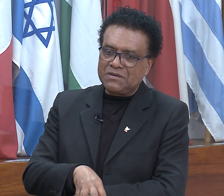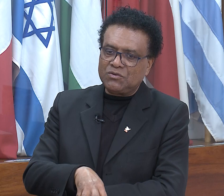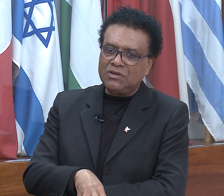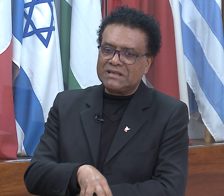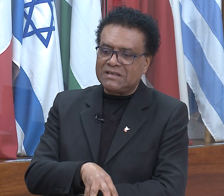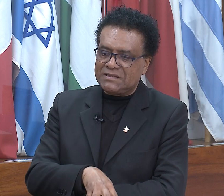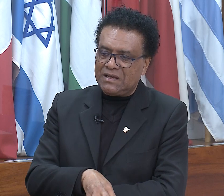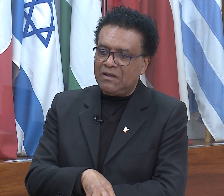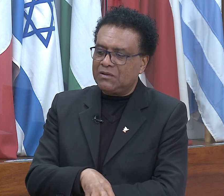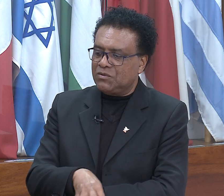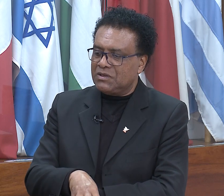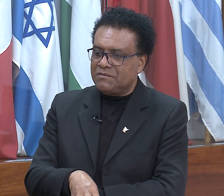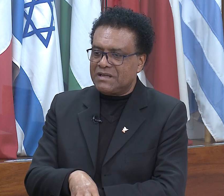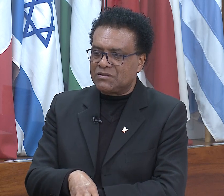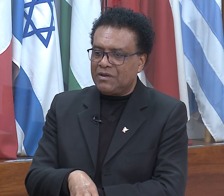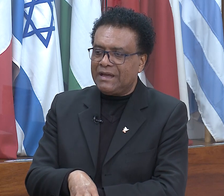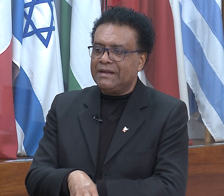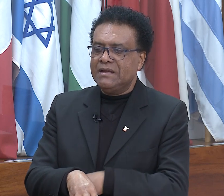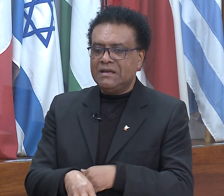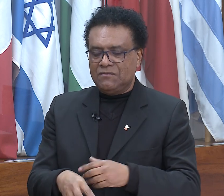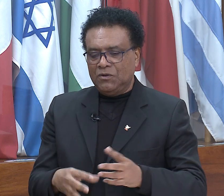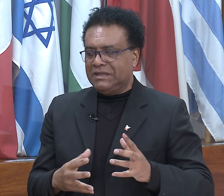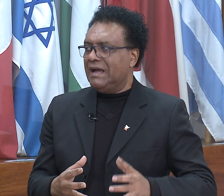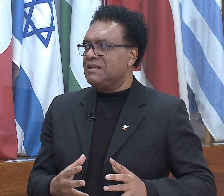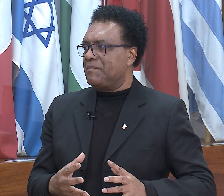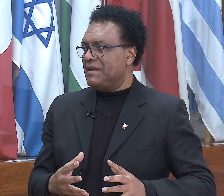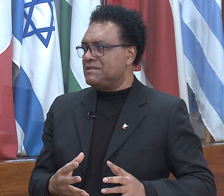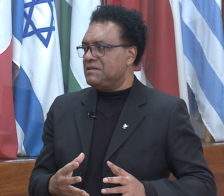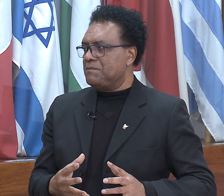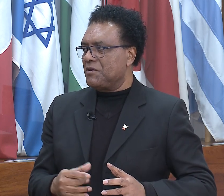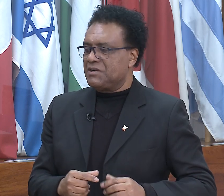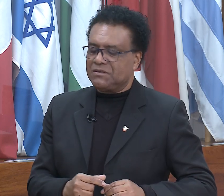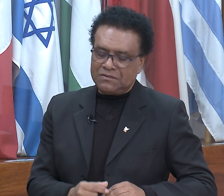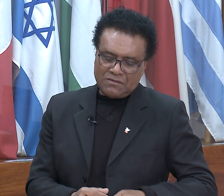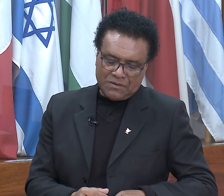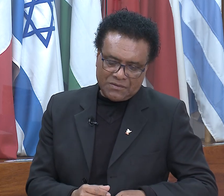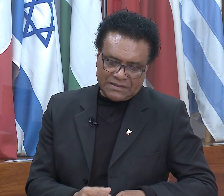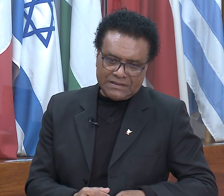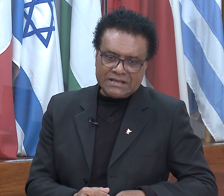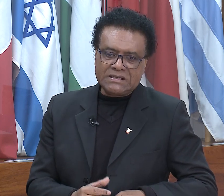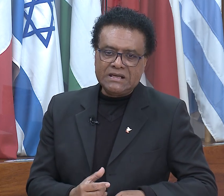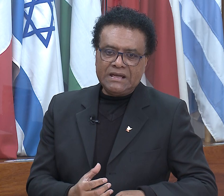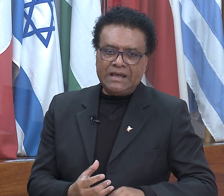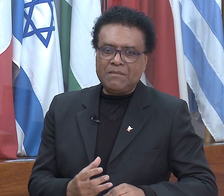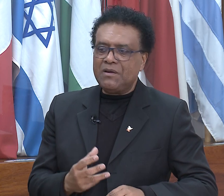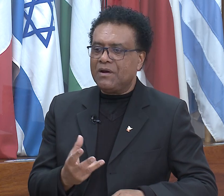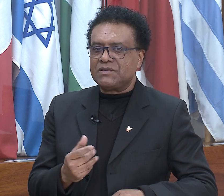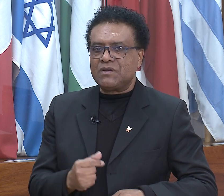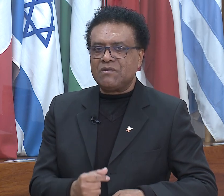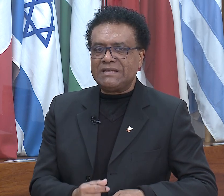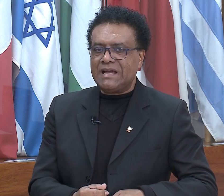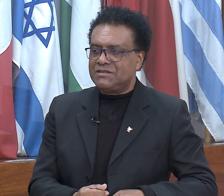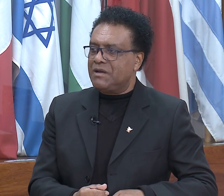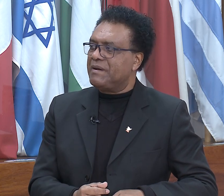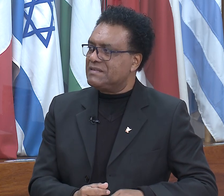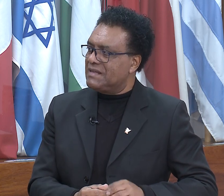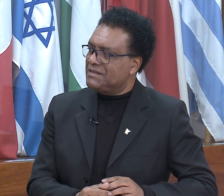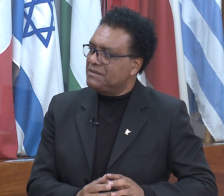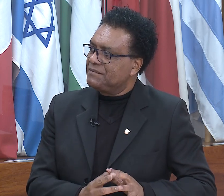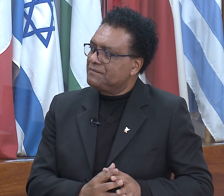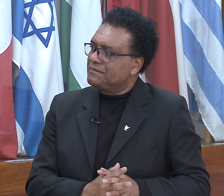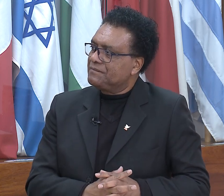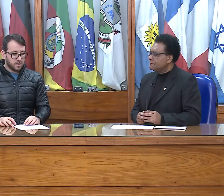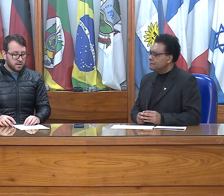que você vai fazer com que toda a sala de aula e toda a comunidade escolar voltada para esse projeto o aluno nota 10 é melhor a sua qualidade de